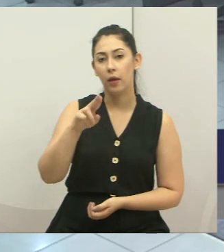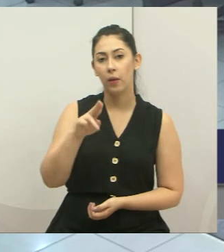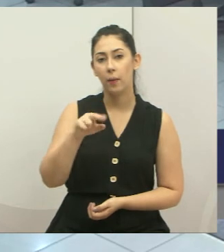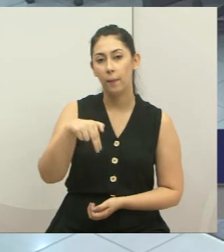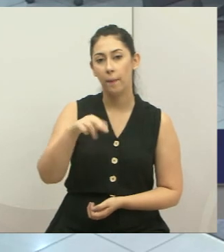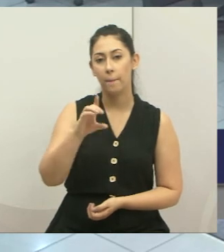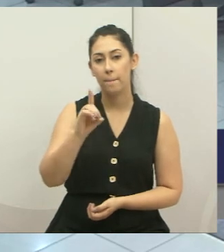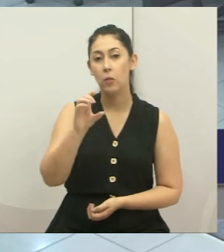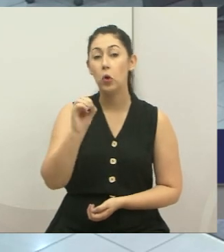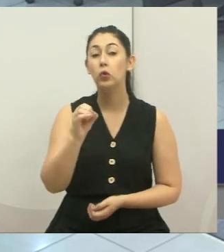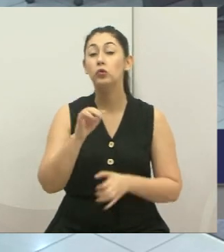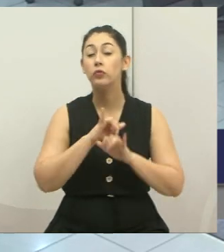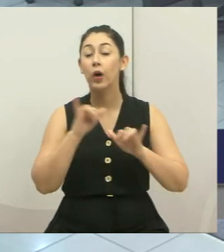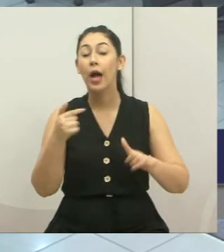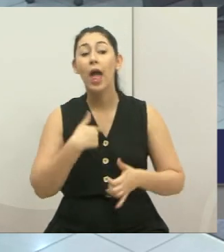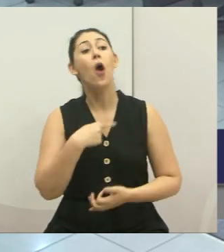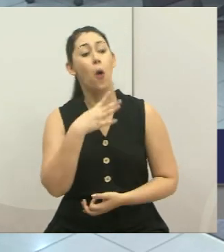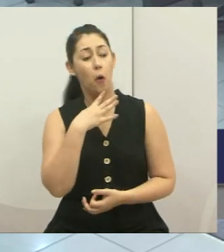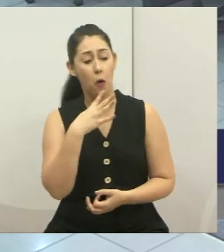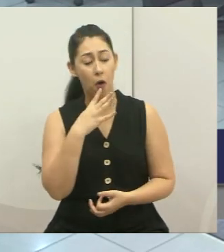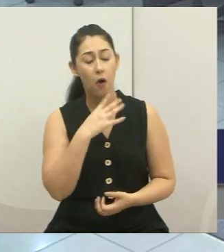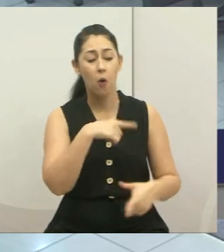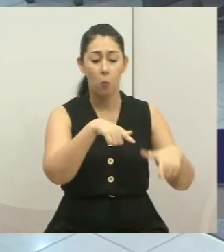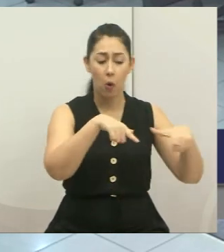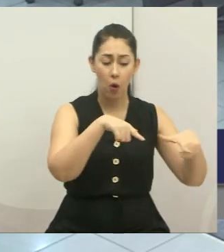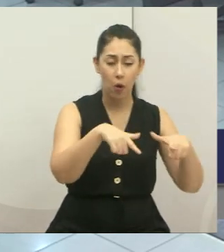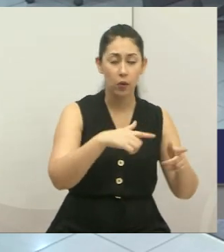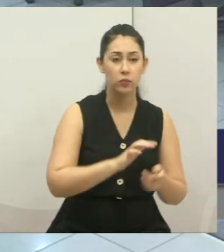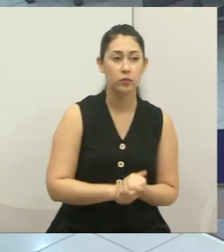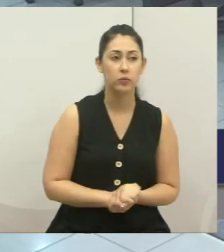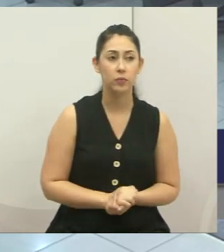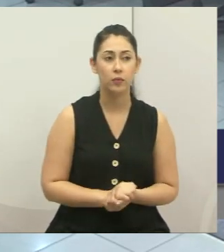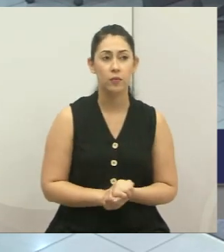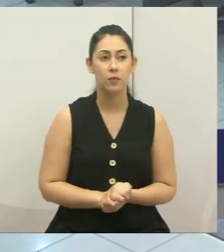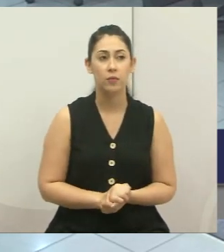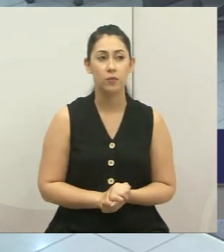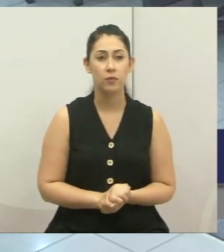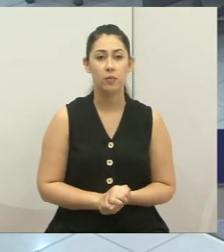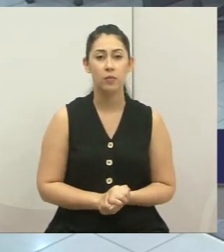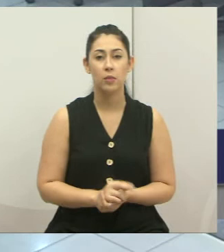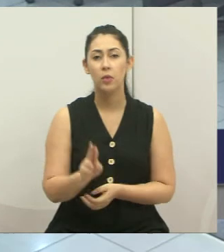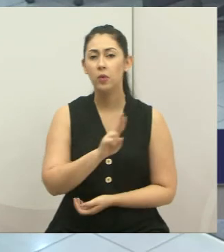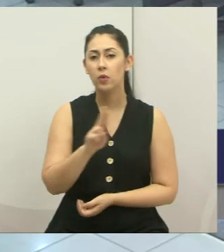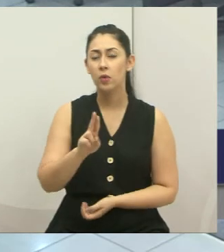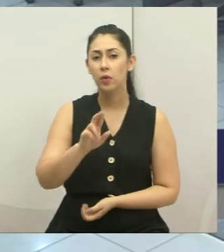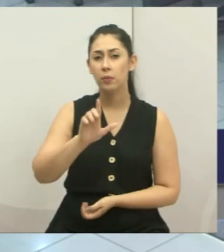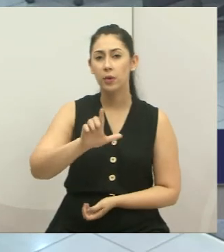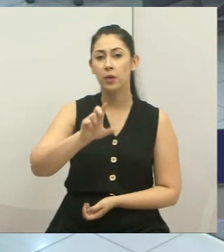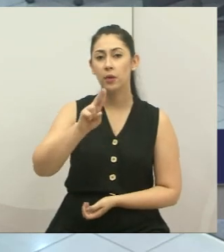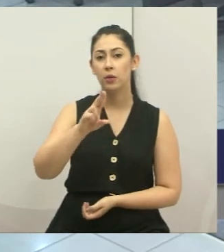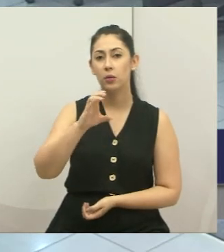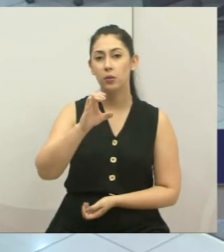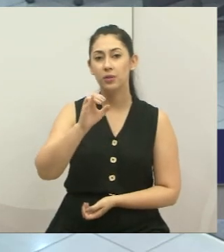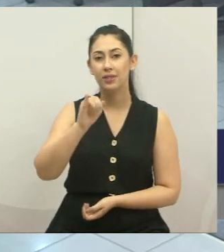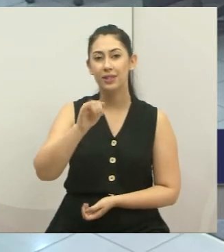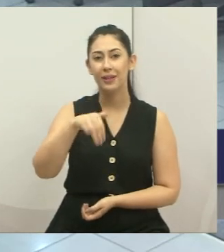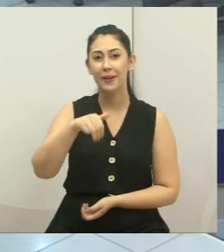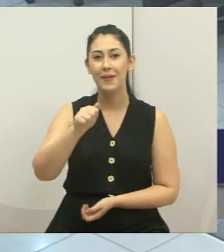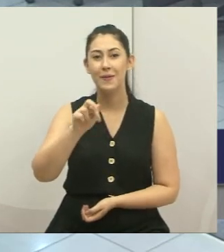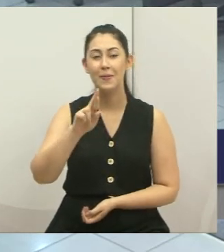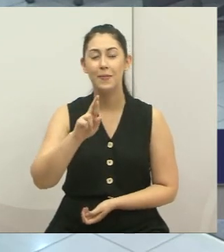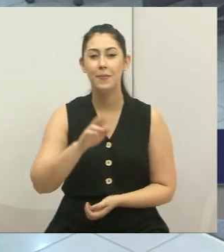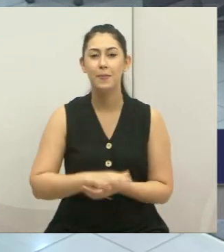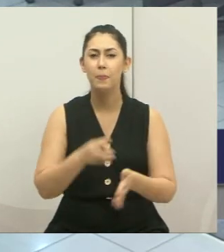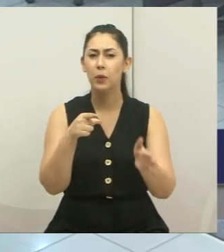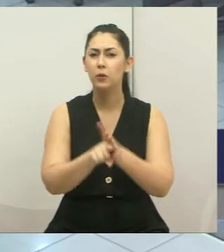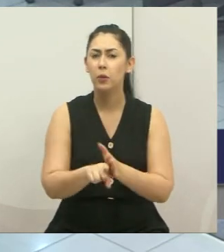estação de tratamento de água. A pergunta do senhor Locimar Ponciano. Qual será o